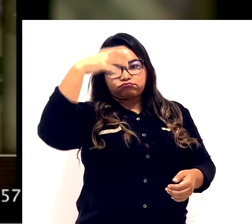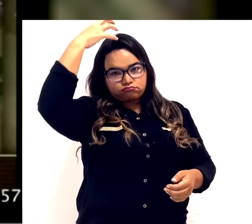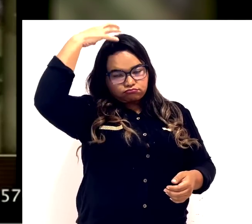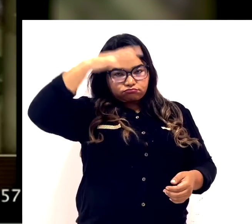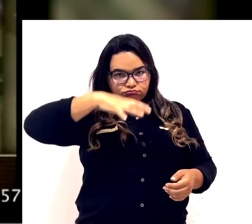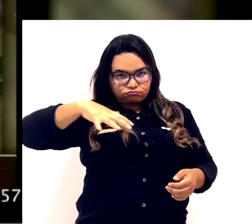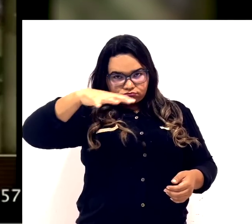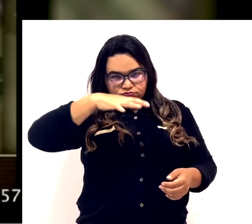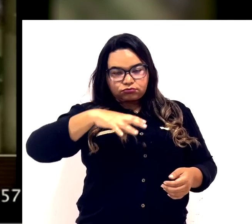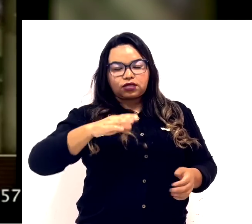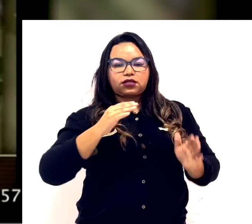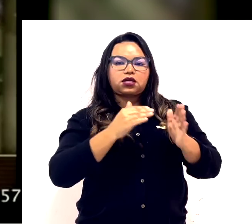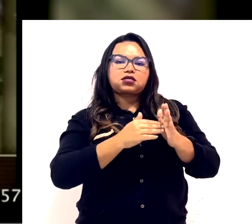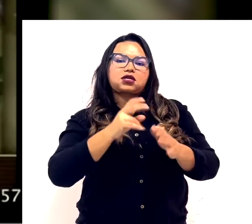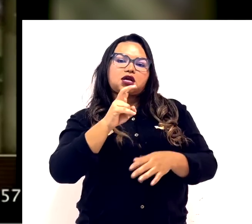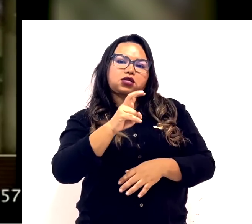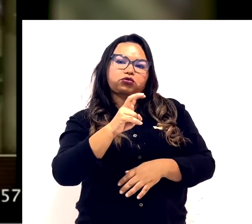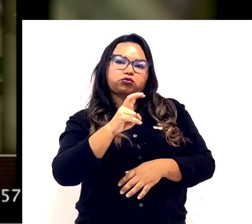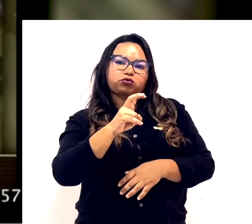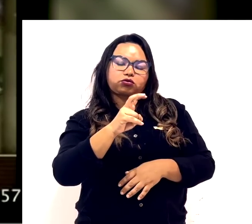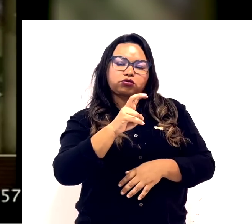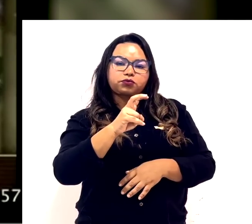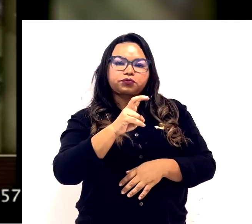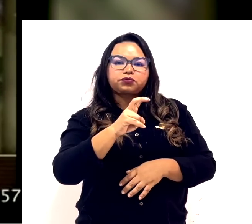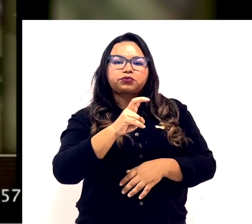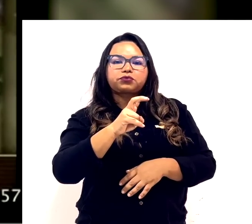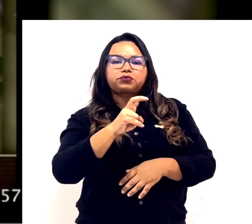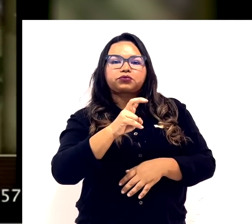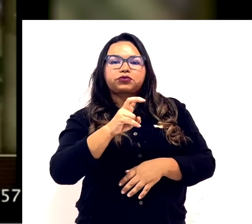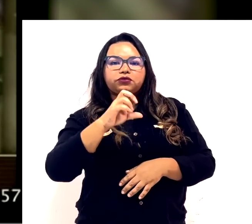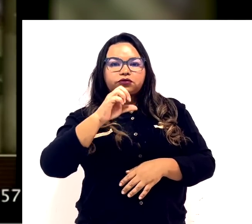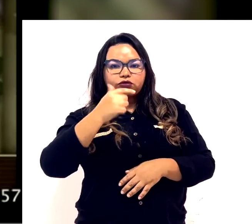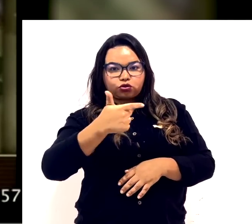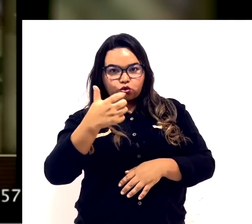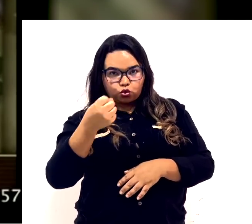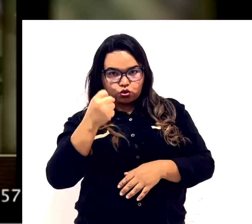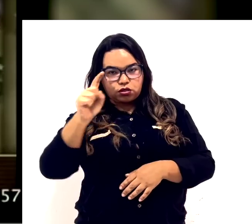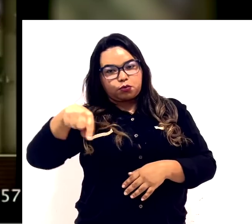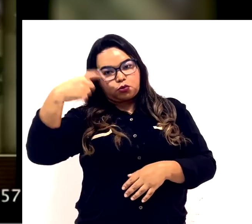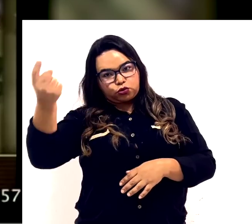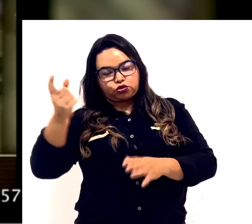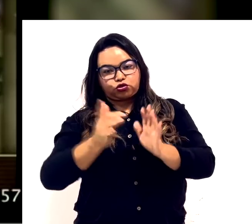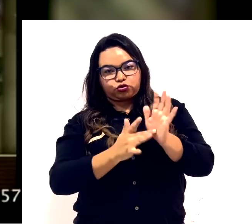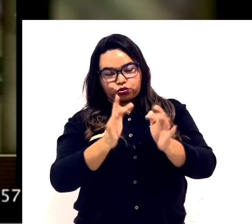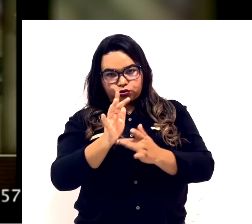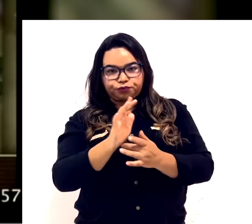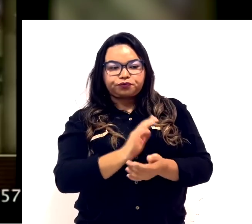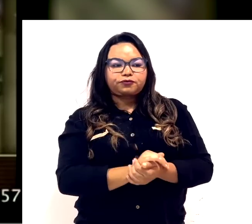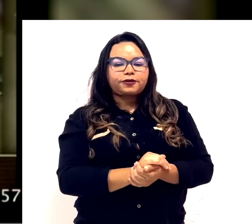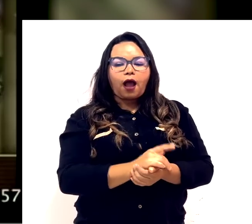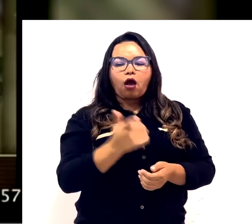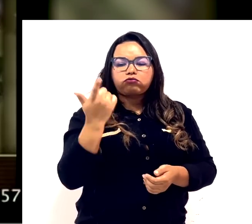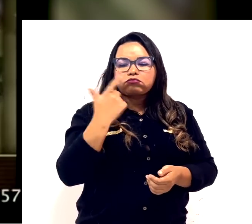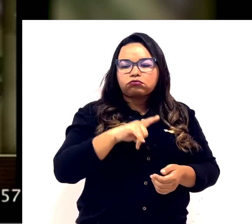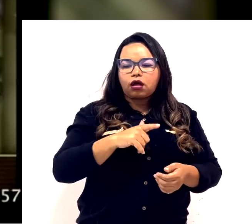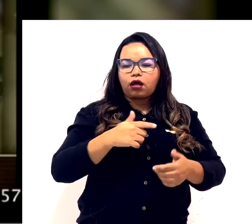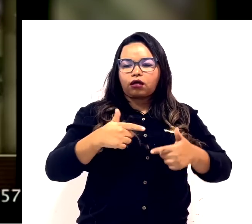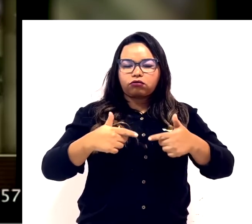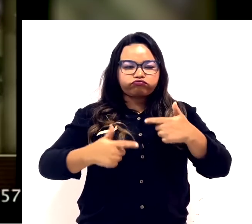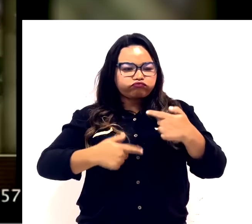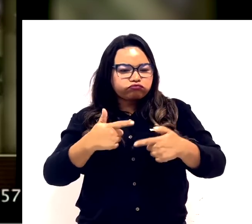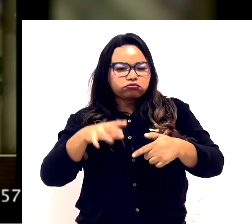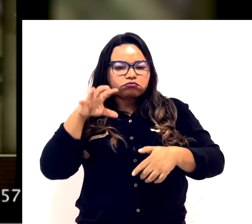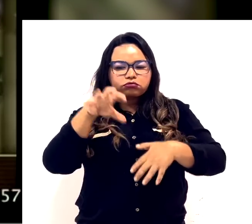ocuparam primeiramente esta área, e mais tarde ocuparam e conquistaram toda a capital do Império Romano Antigo